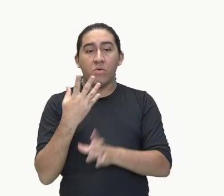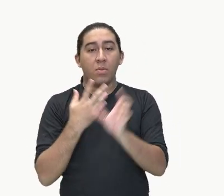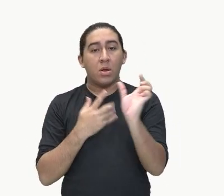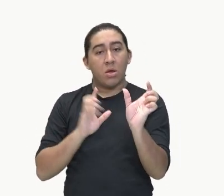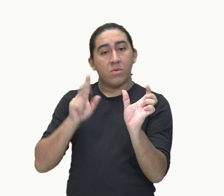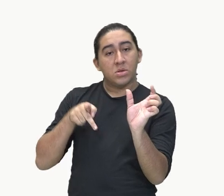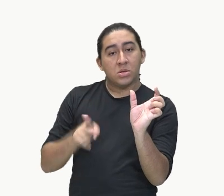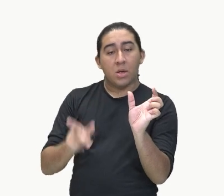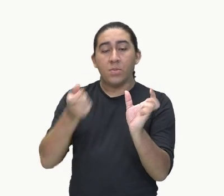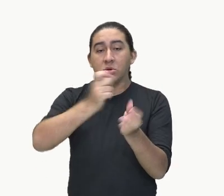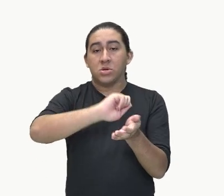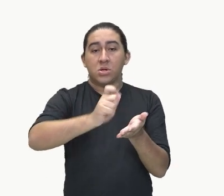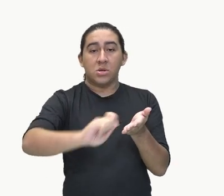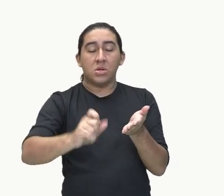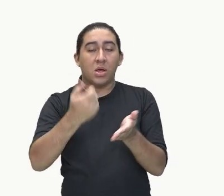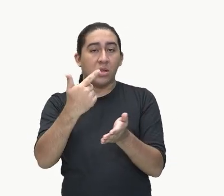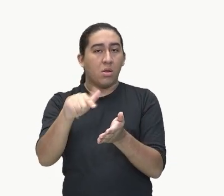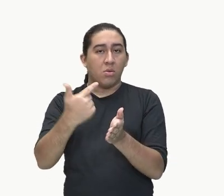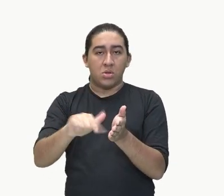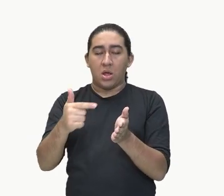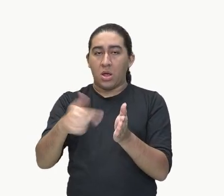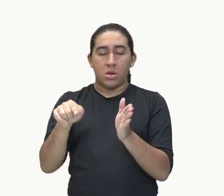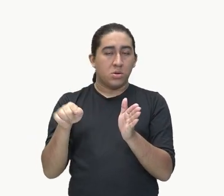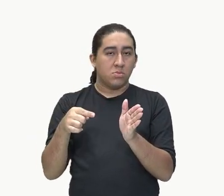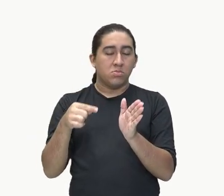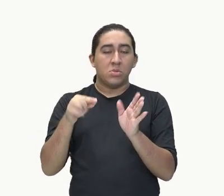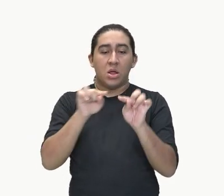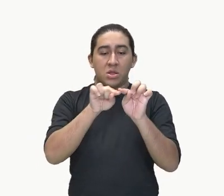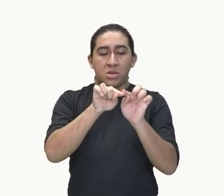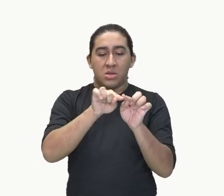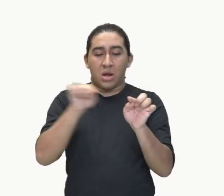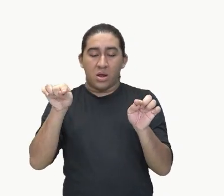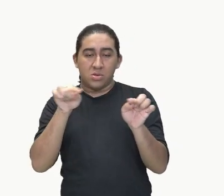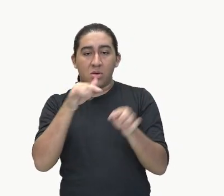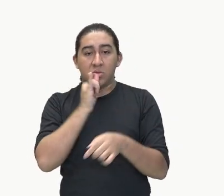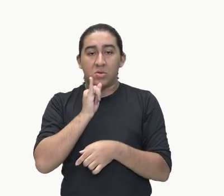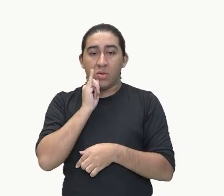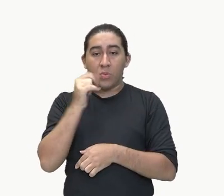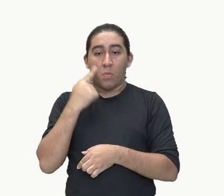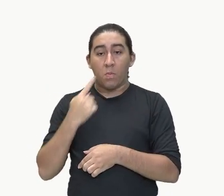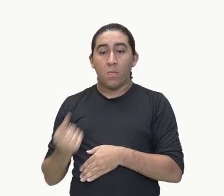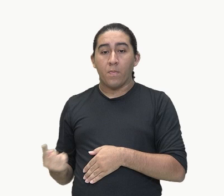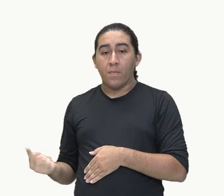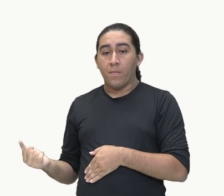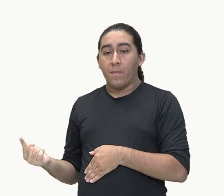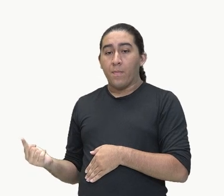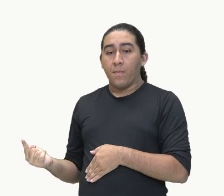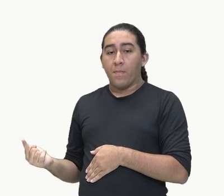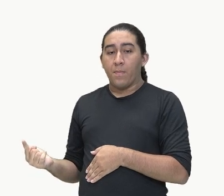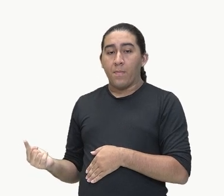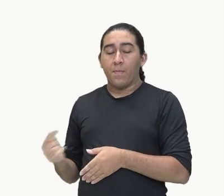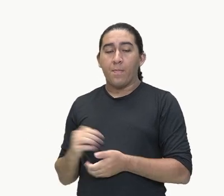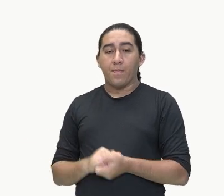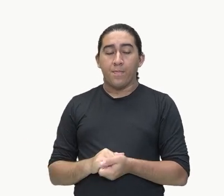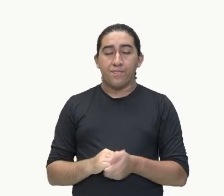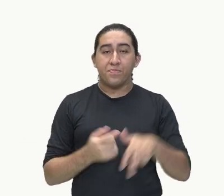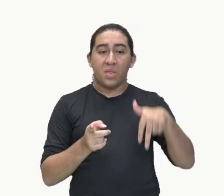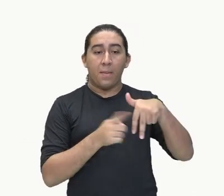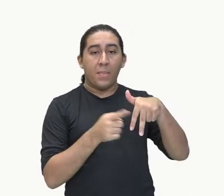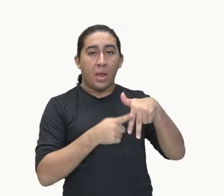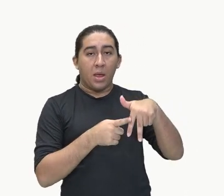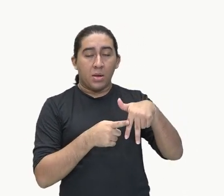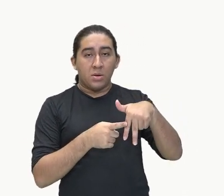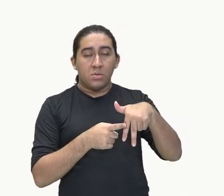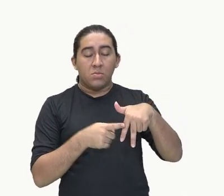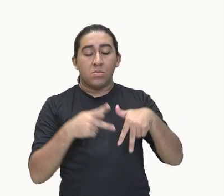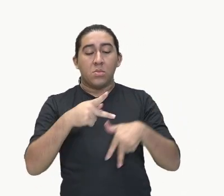sempre escritas sem hífen. Veja aí, pernas, né, pernas longas. Veja